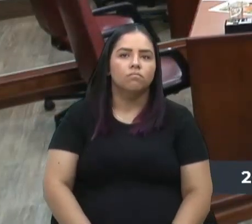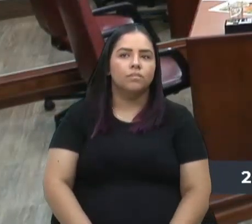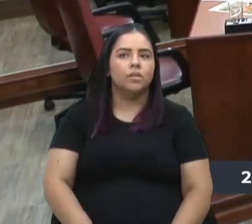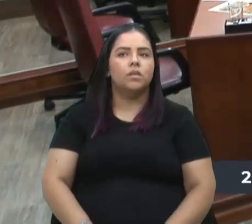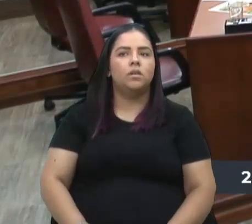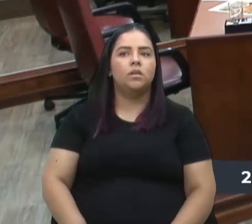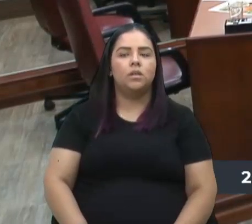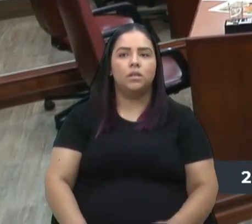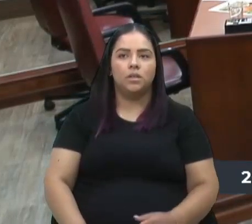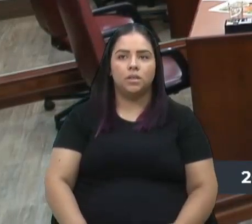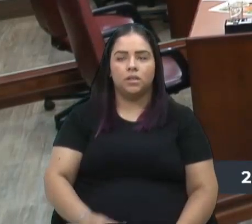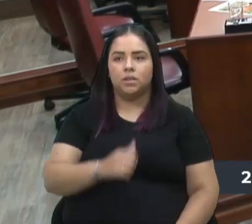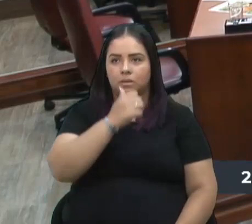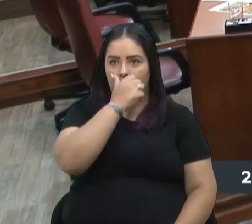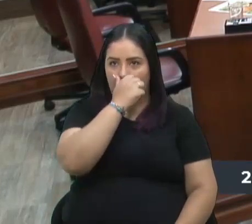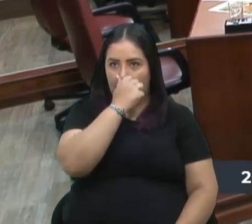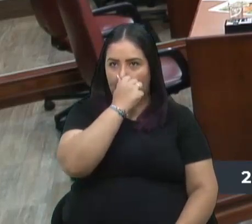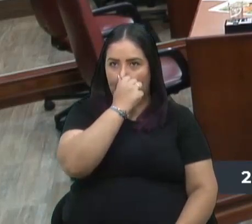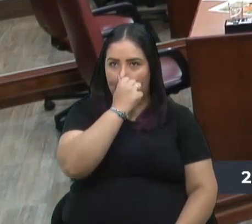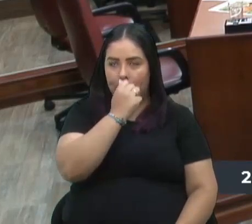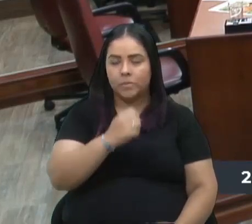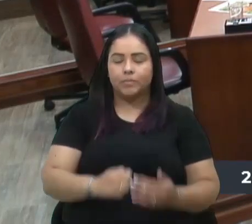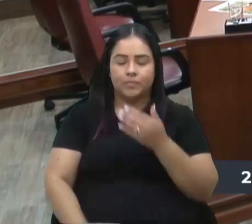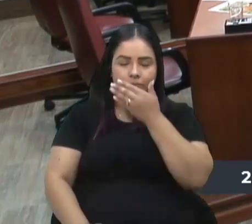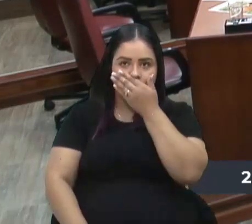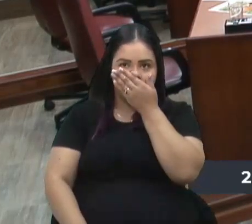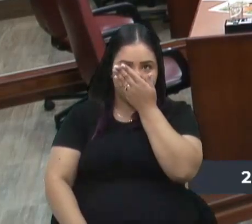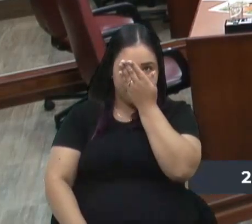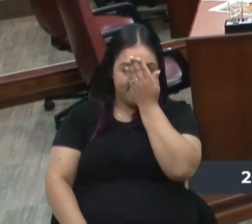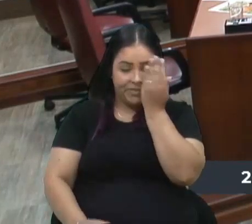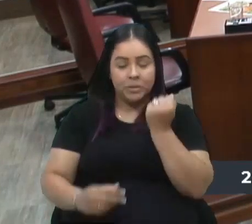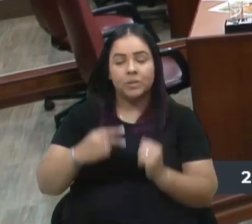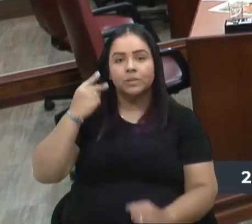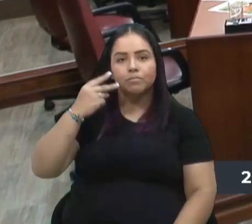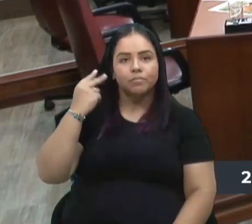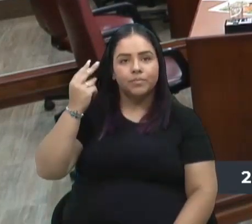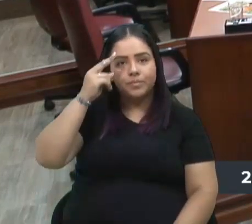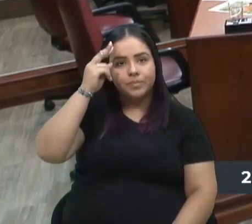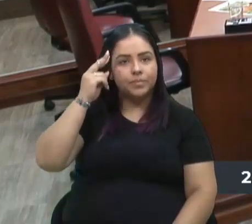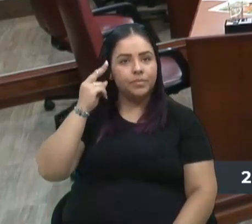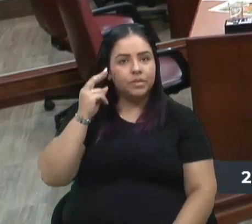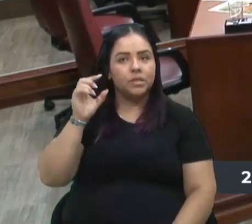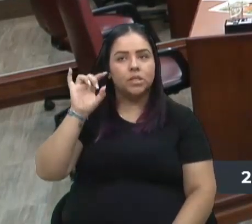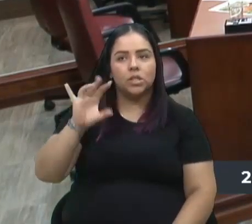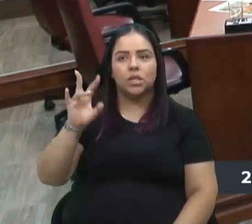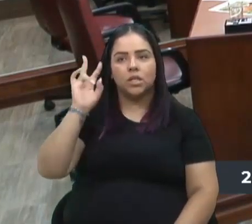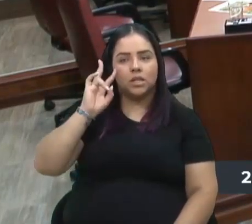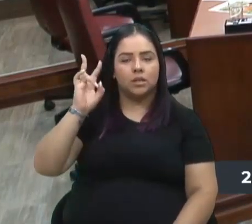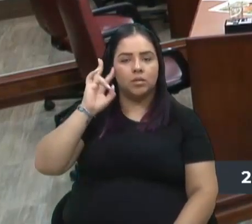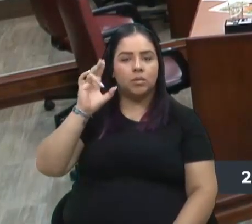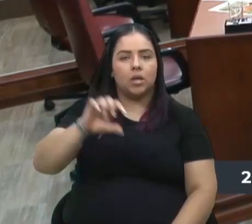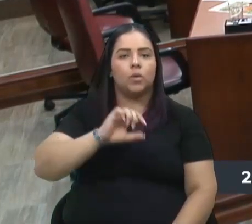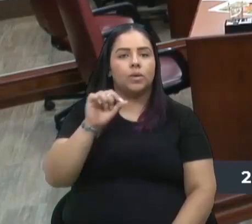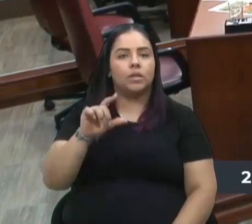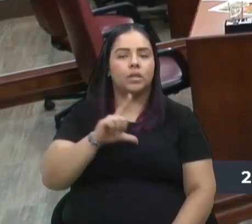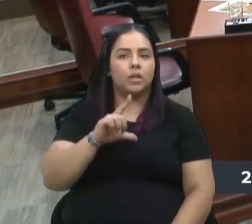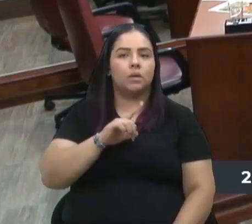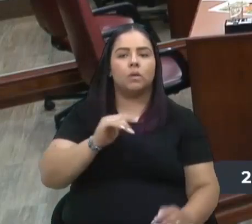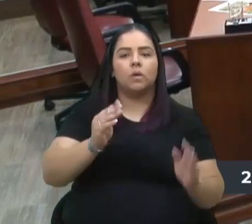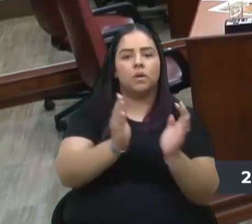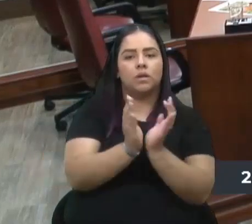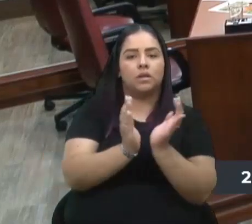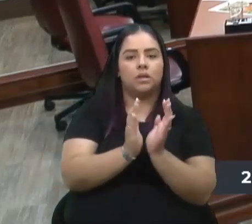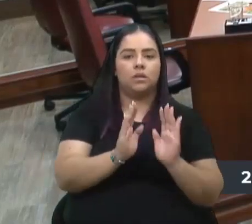Vereador Ues, eu queria só lembrar, né, os colegas que fazem parte da Comissão